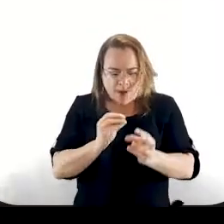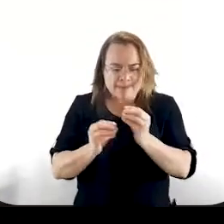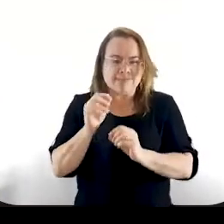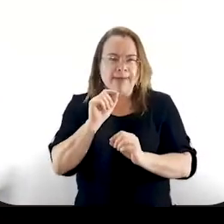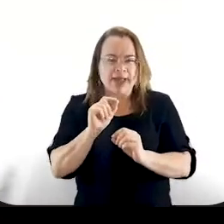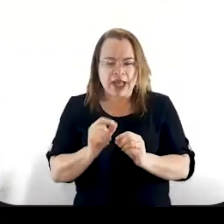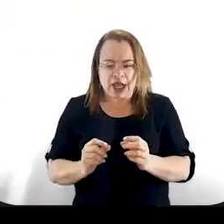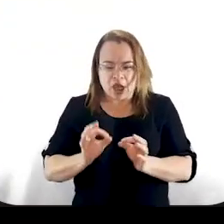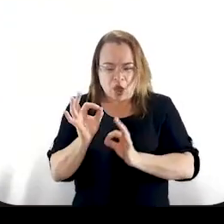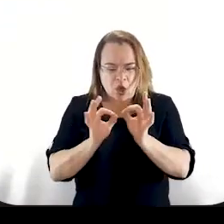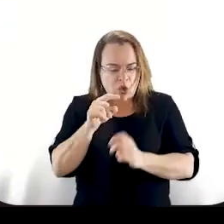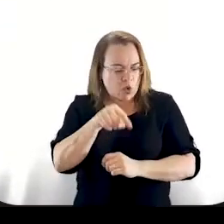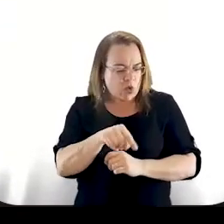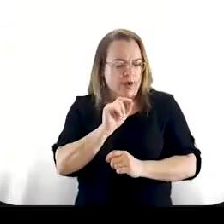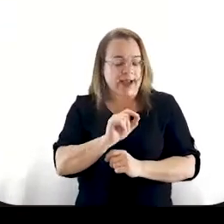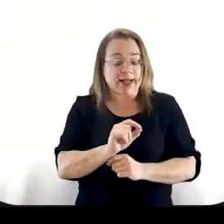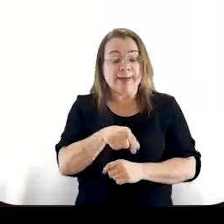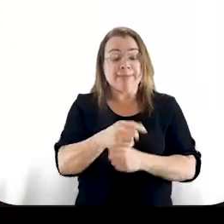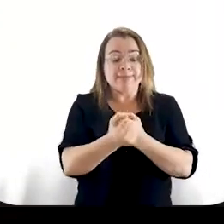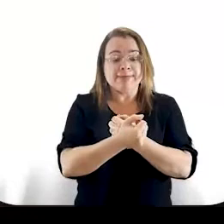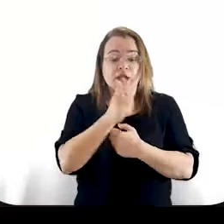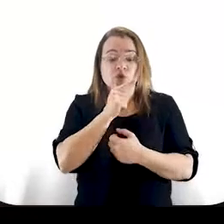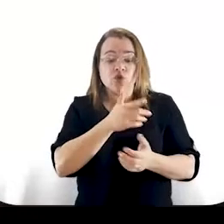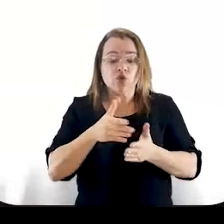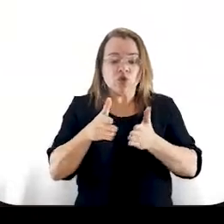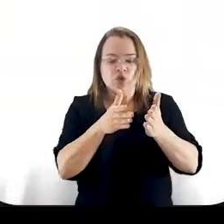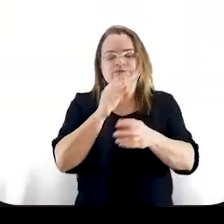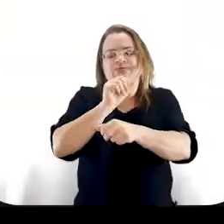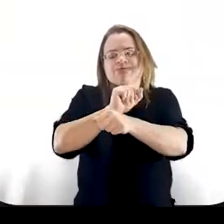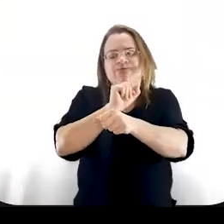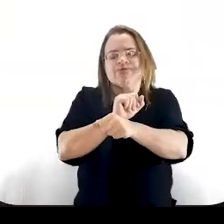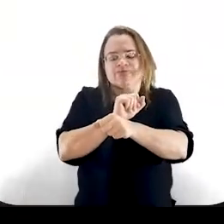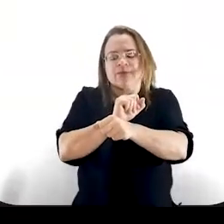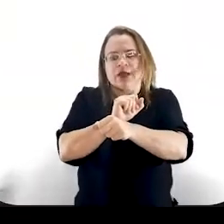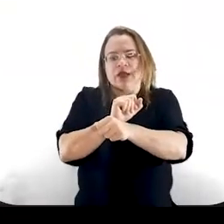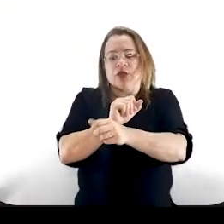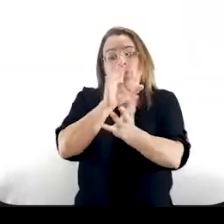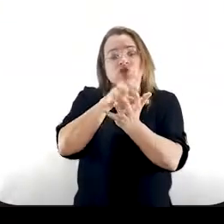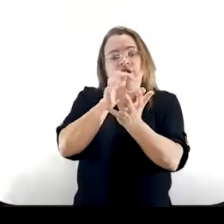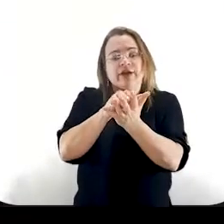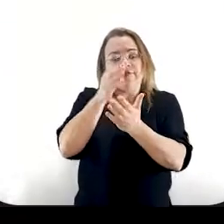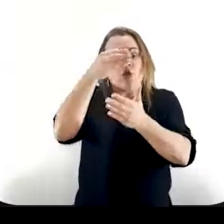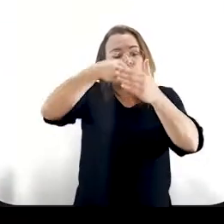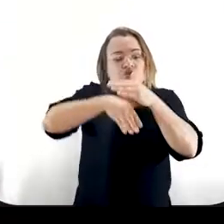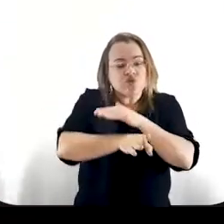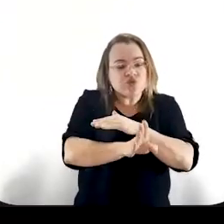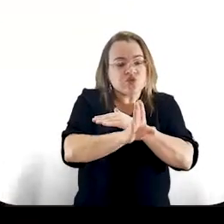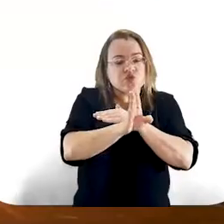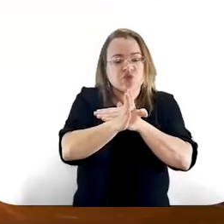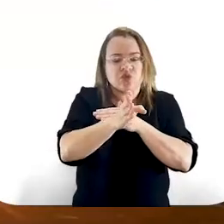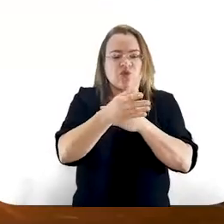Colocou lá perto do rio. E ficou esperando que o jacaré viesse dar o seu mergulhozinho e fosse por ali